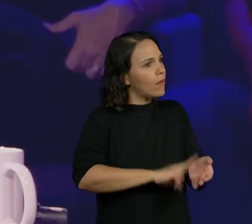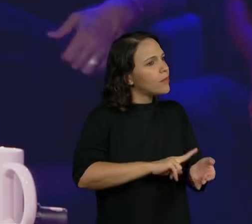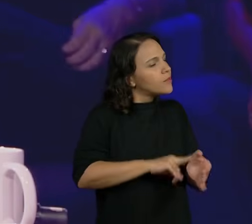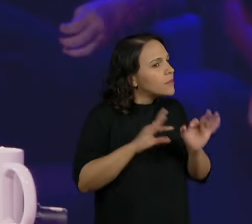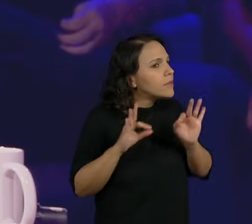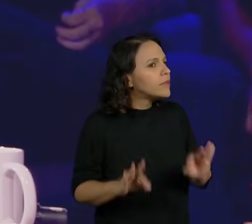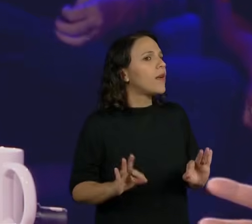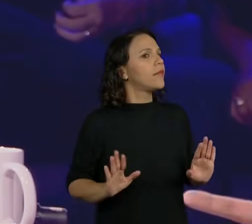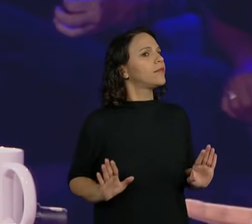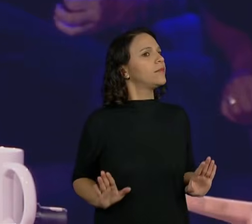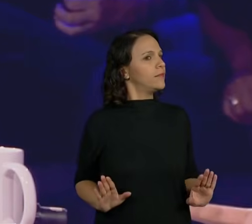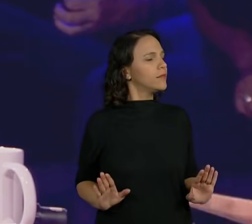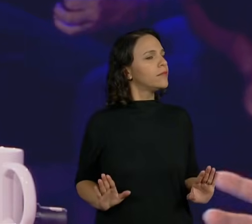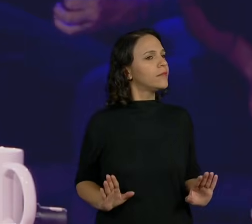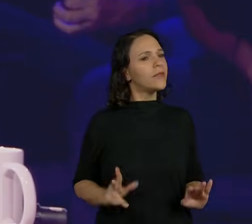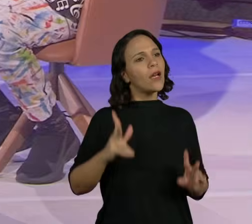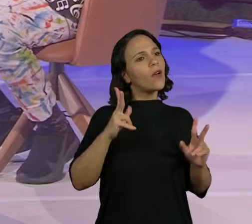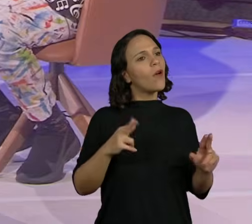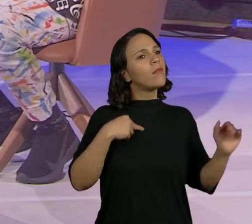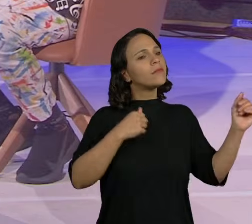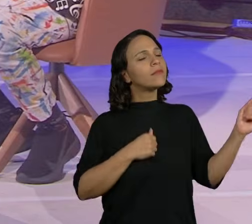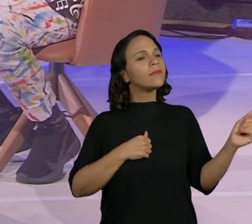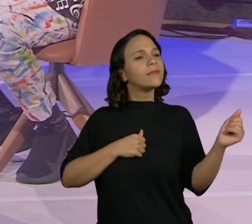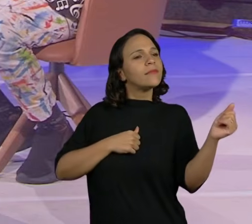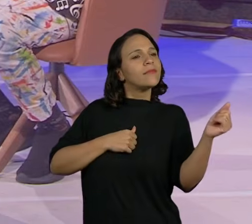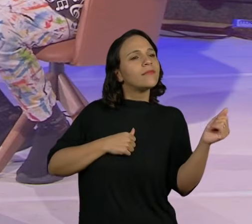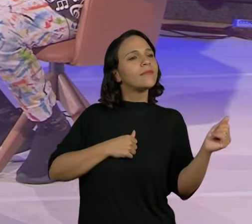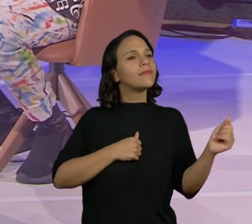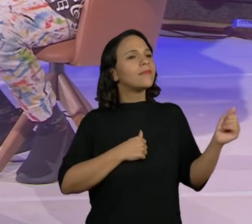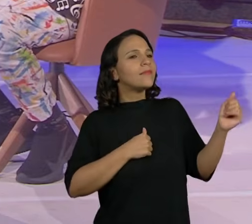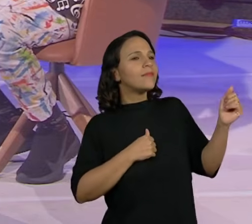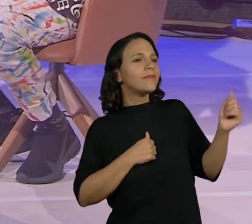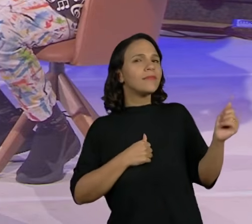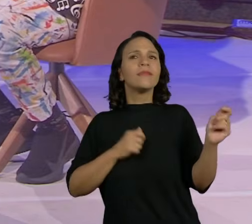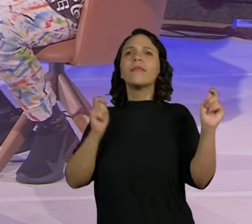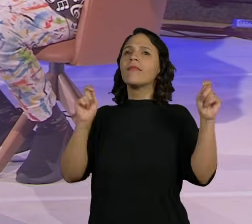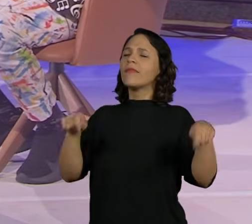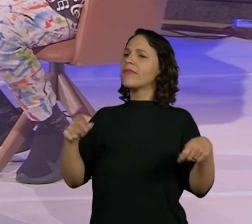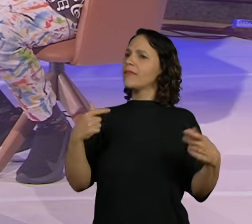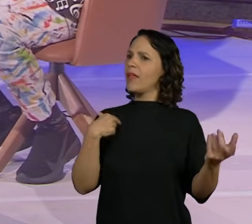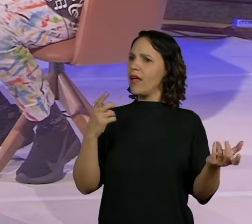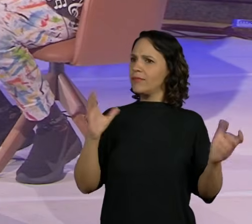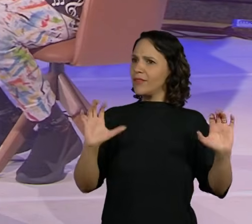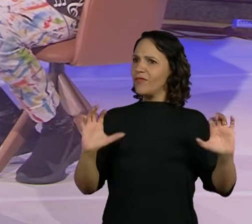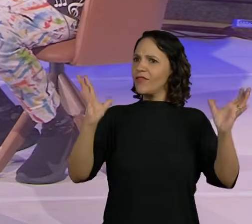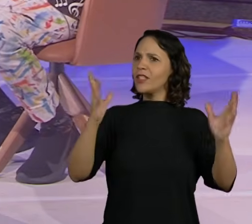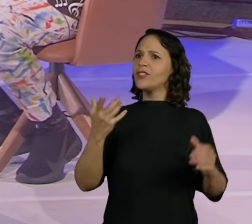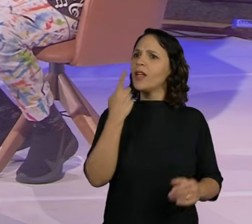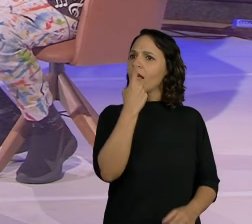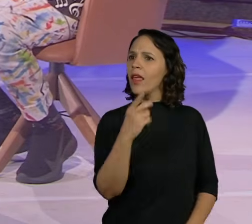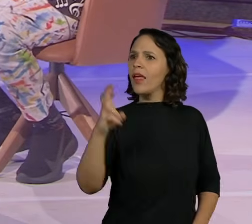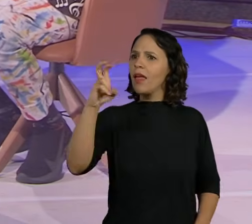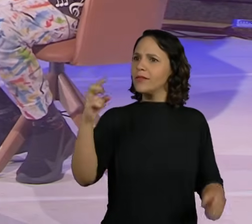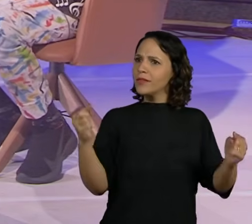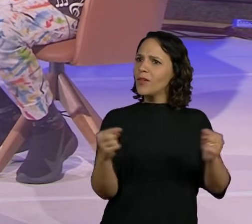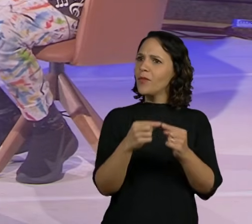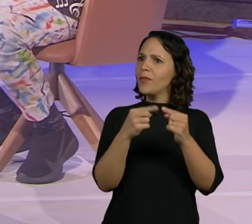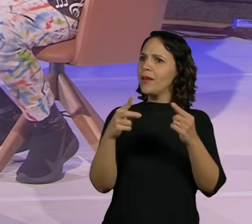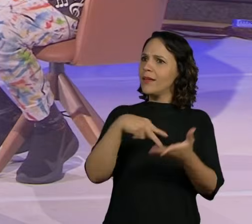de tocar. Valsa, né? uma valsa linda, né? Uma valsa linda. Dá até para dançar numa festa de debutantes e tal, né? Uma valsa